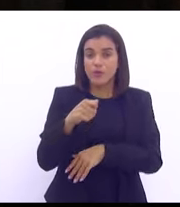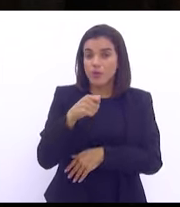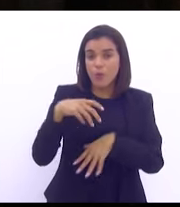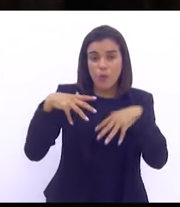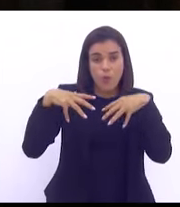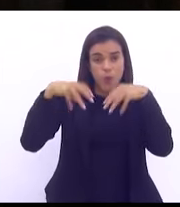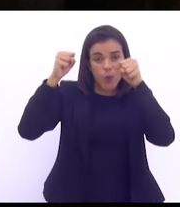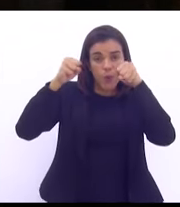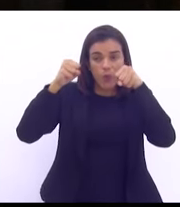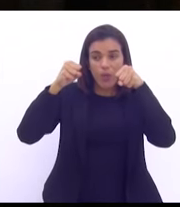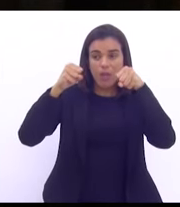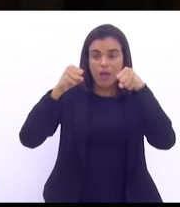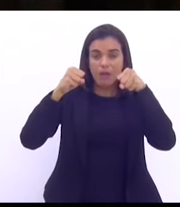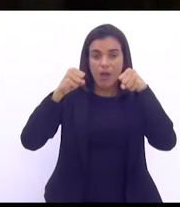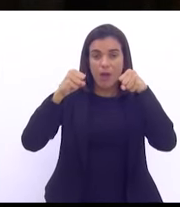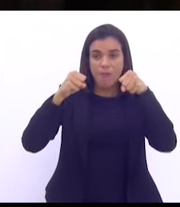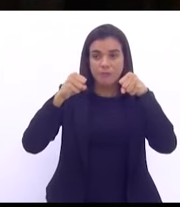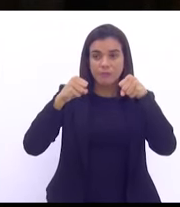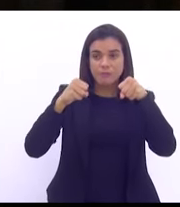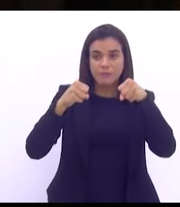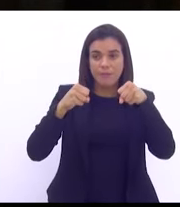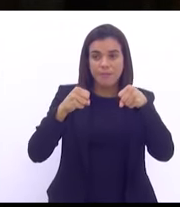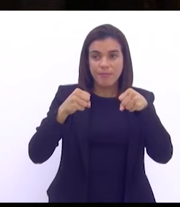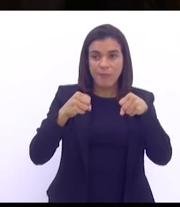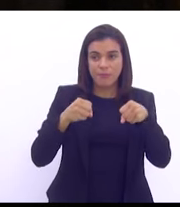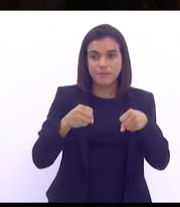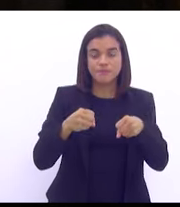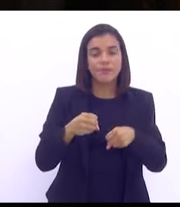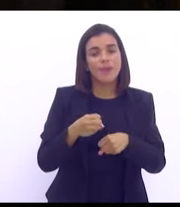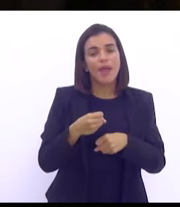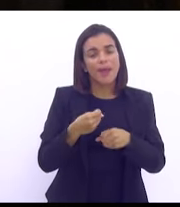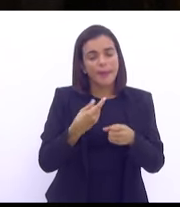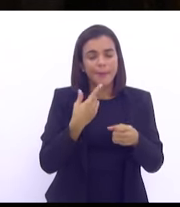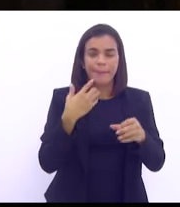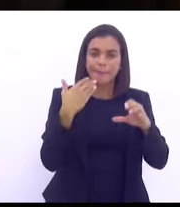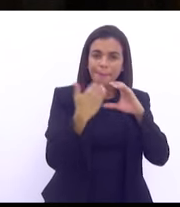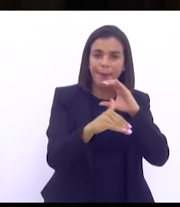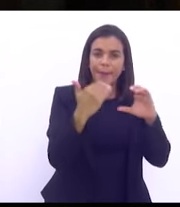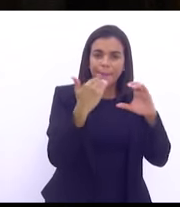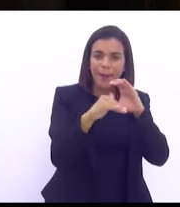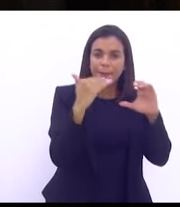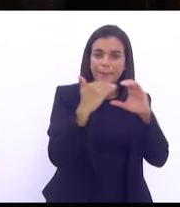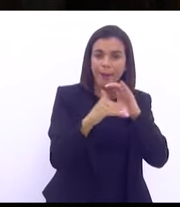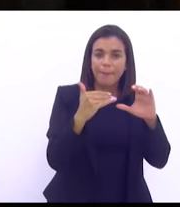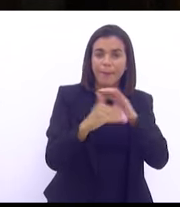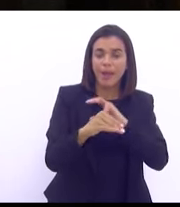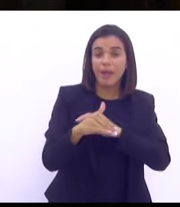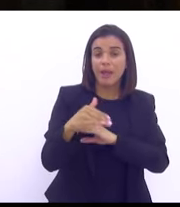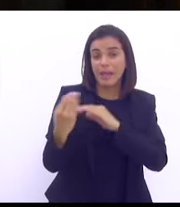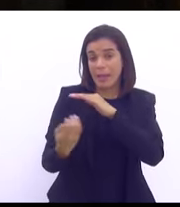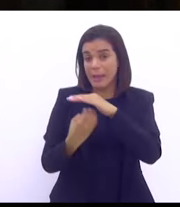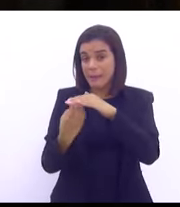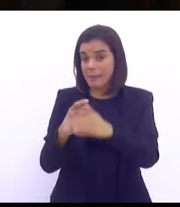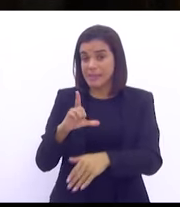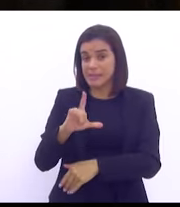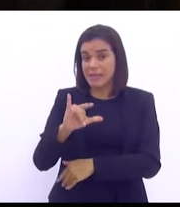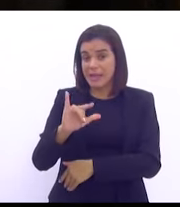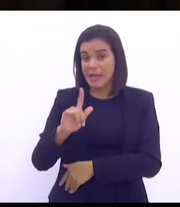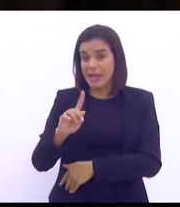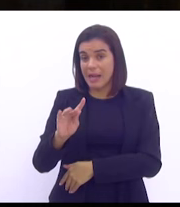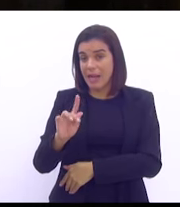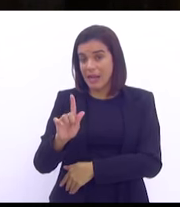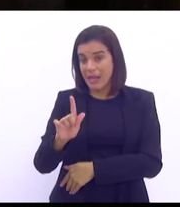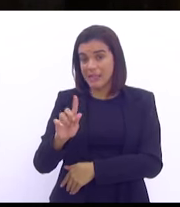sem luz. E aí encaminha-se os pedidos E a Light não está preparada para